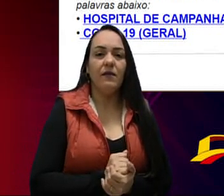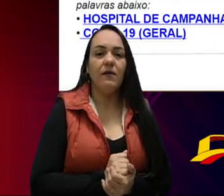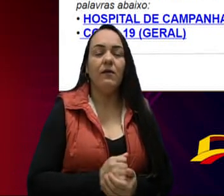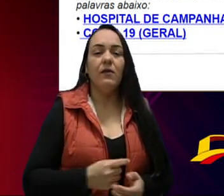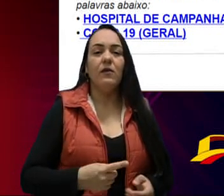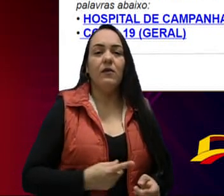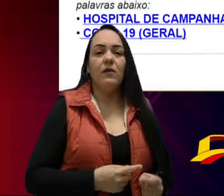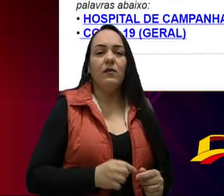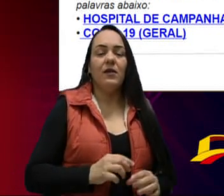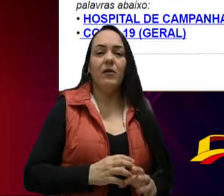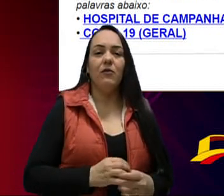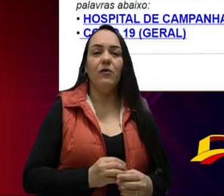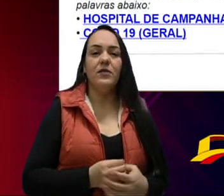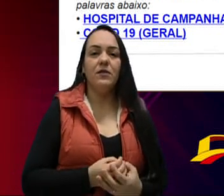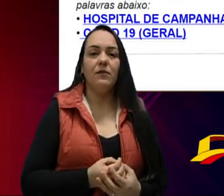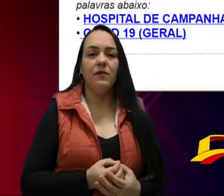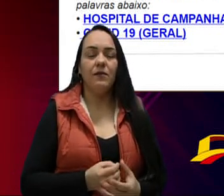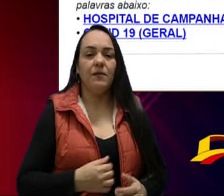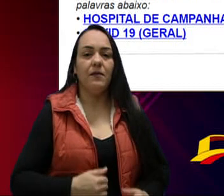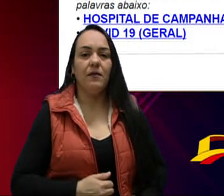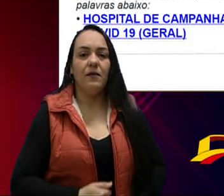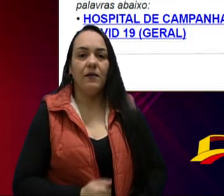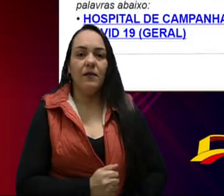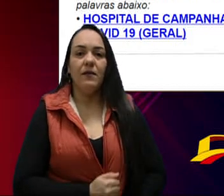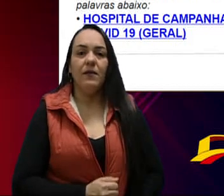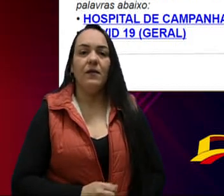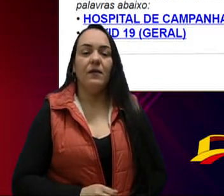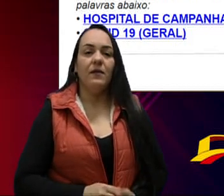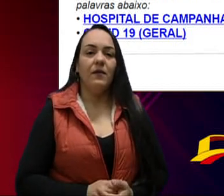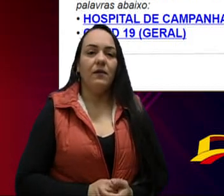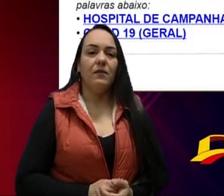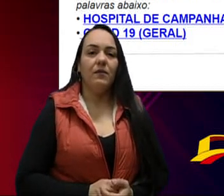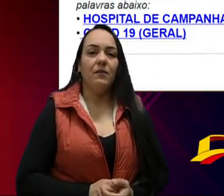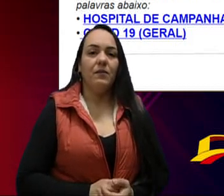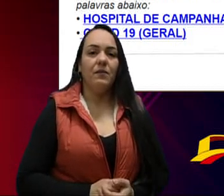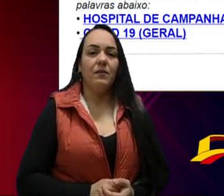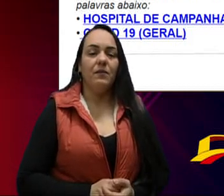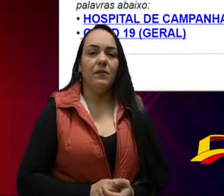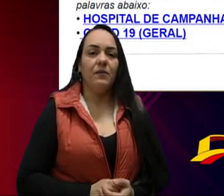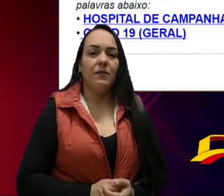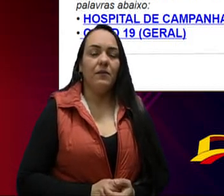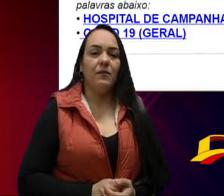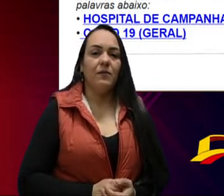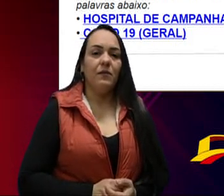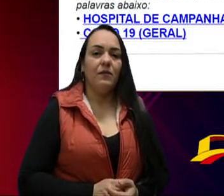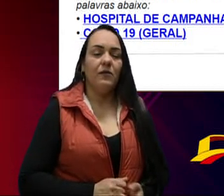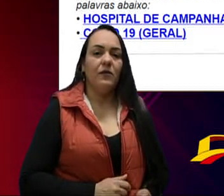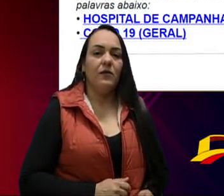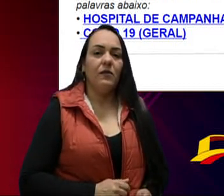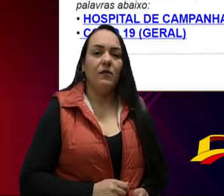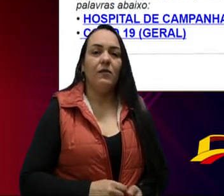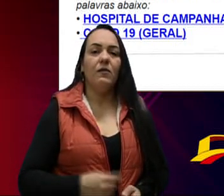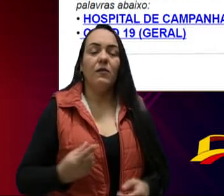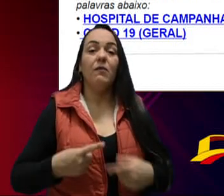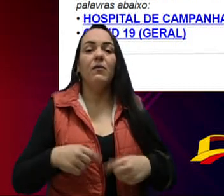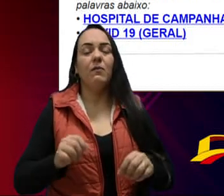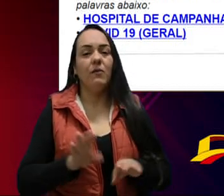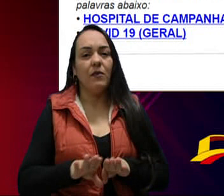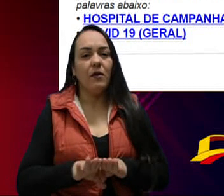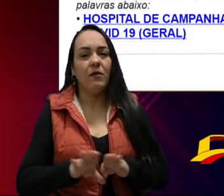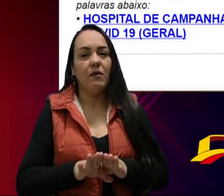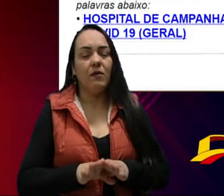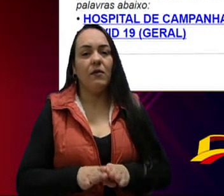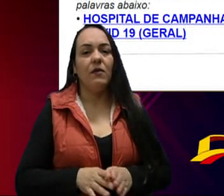esses recursos eles chegaram agora no final no final de abril né então ainda vai ser aberto processo vai ser feito o